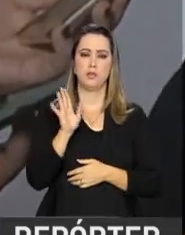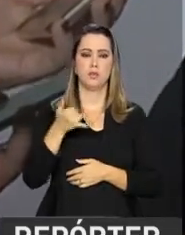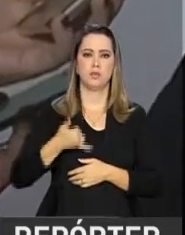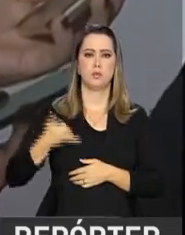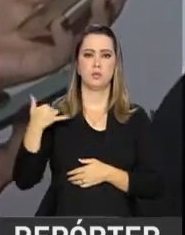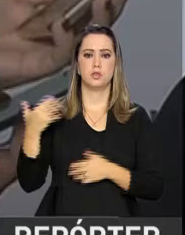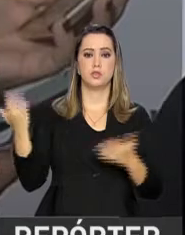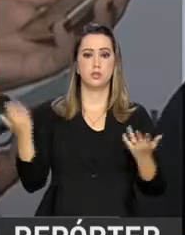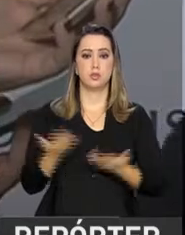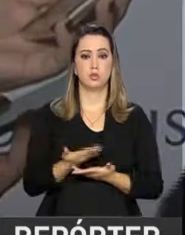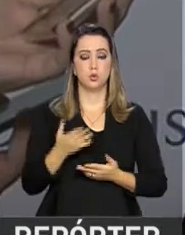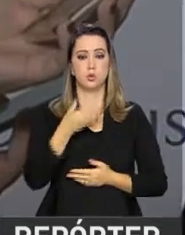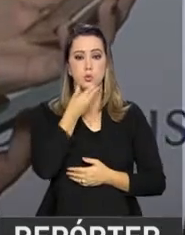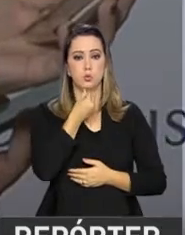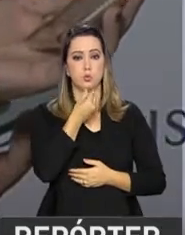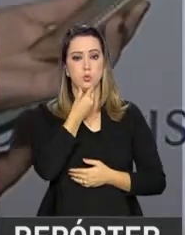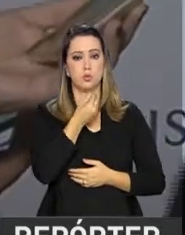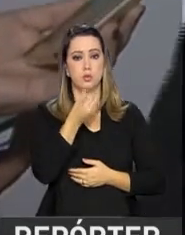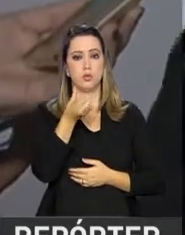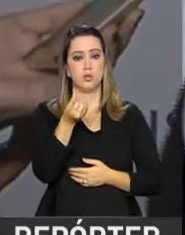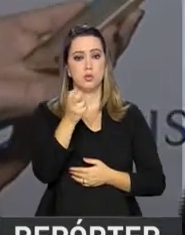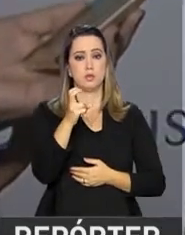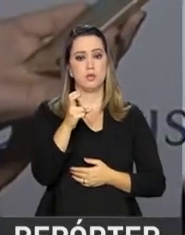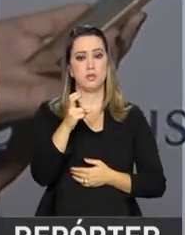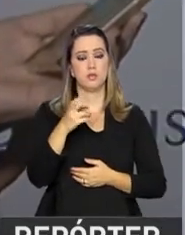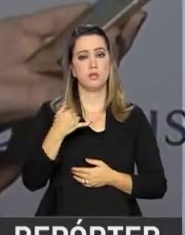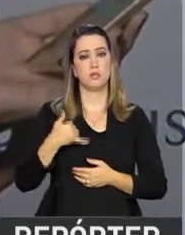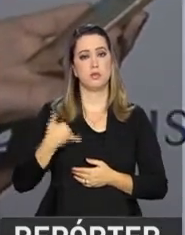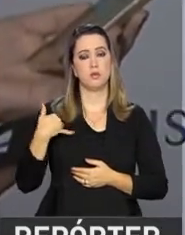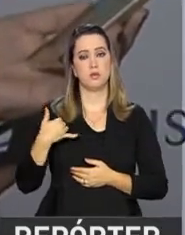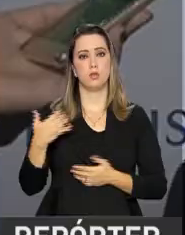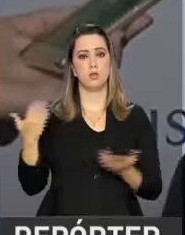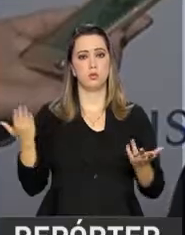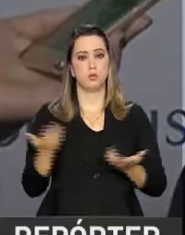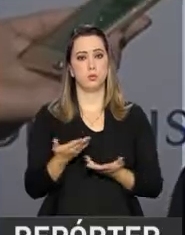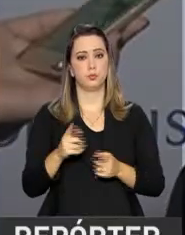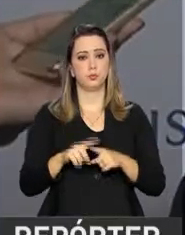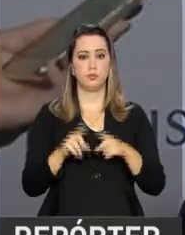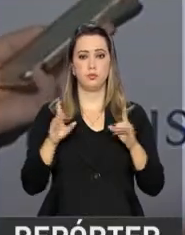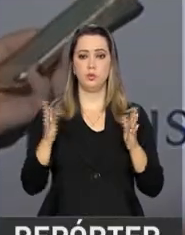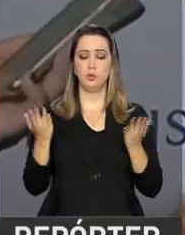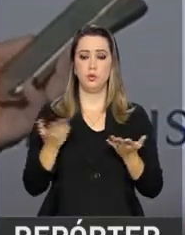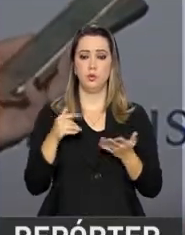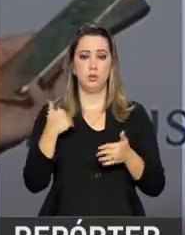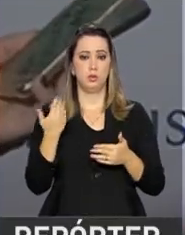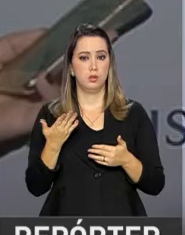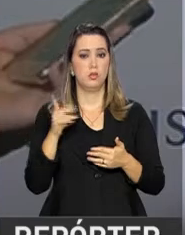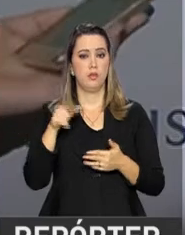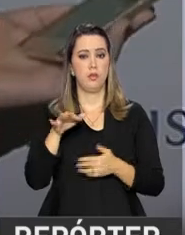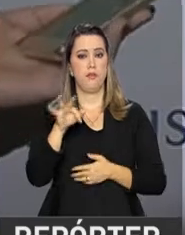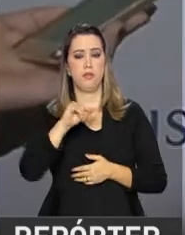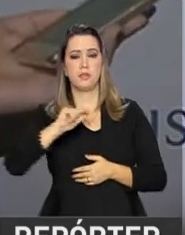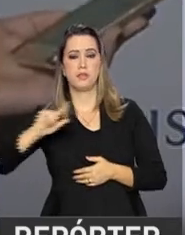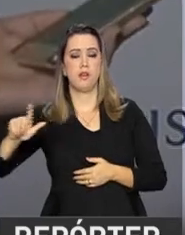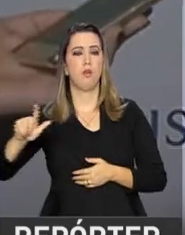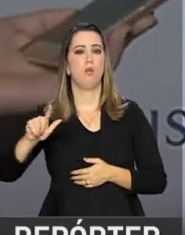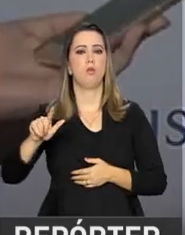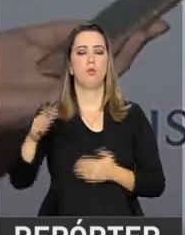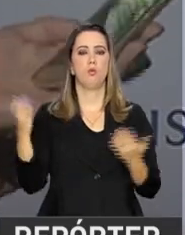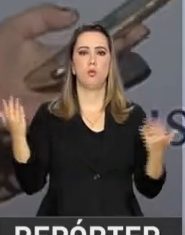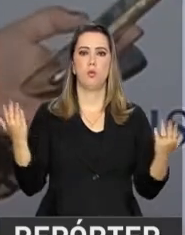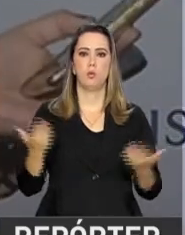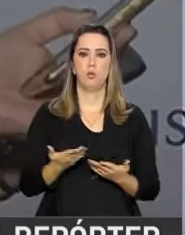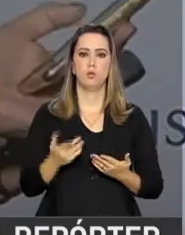idade que hoje, para homem, é 65 na Constituição atual. Agora, tem uma questão fiscal.